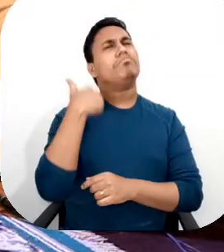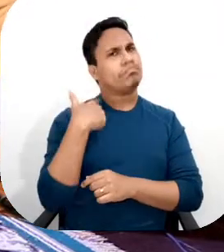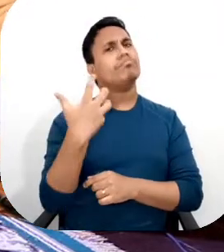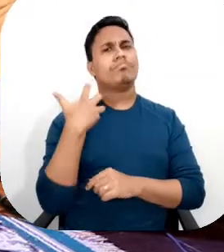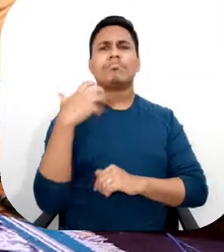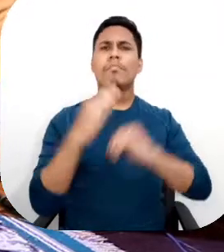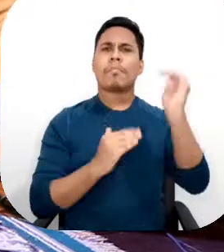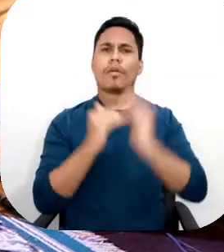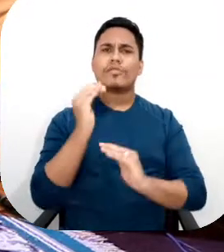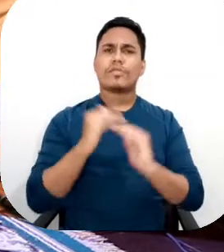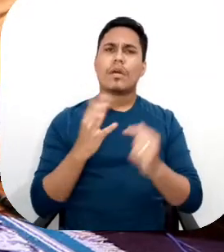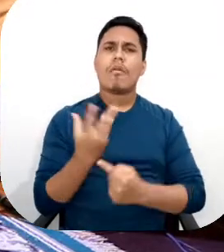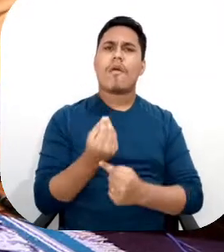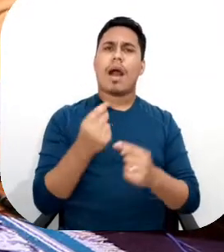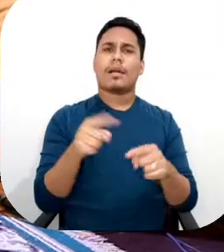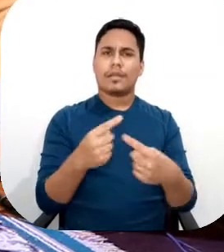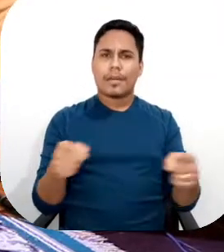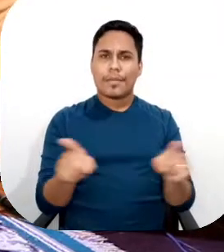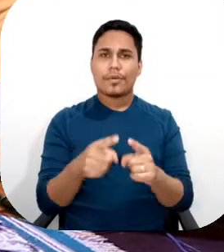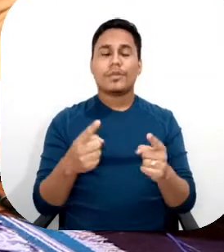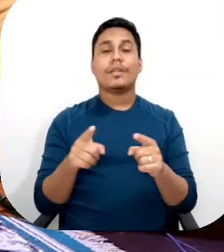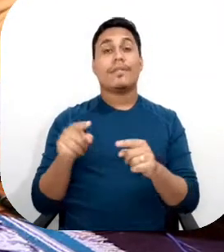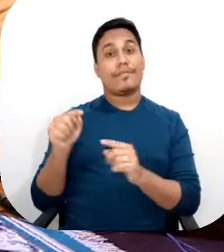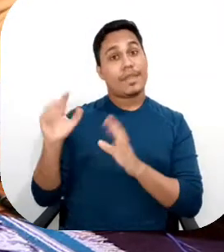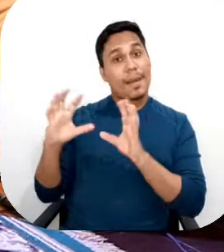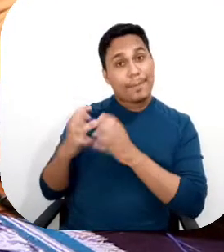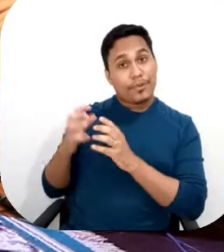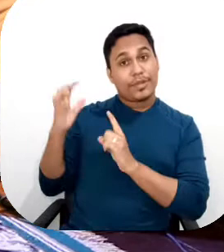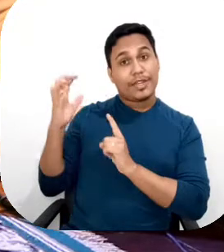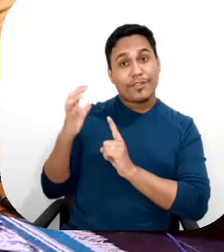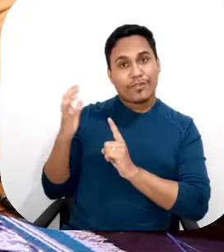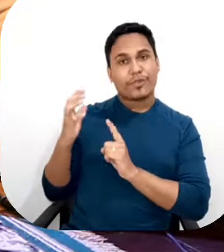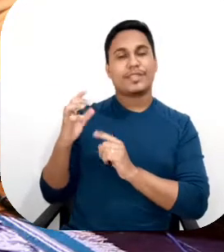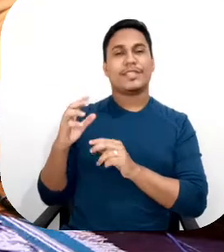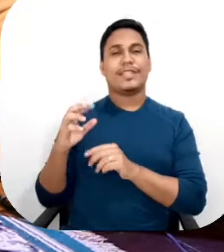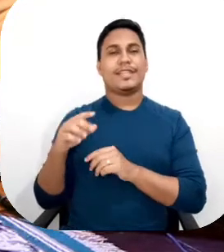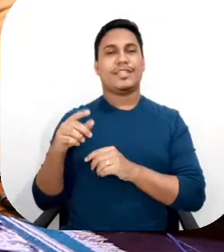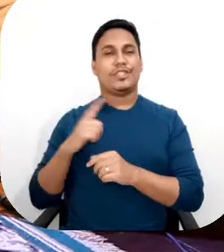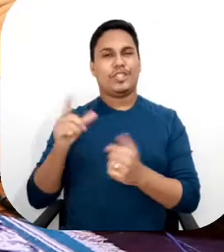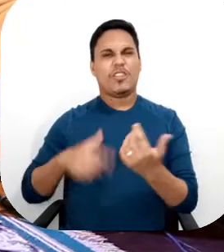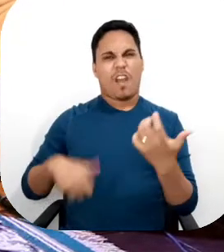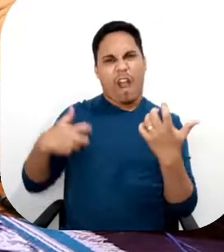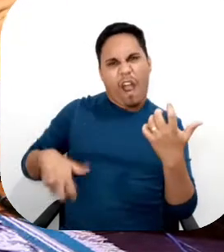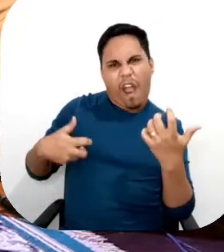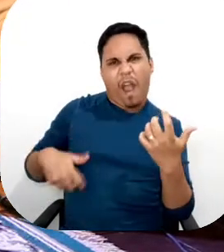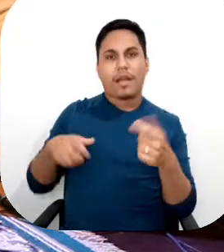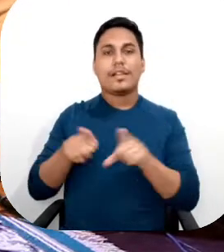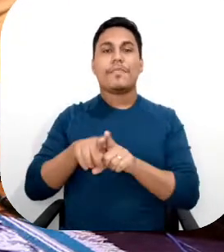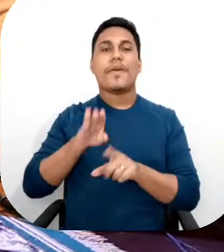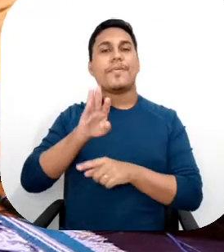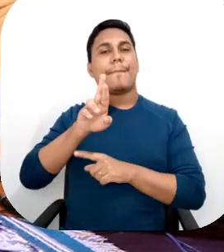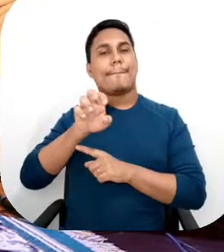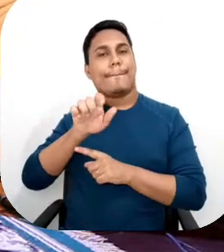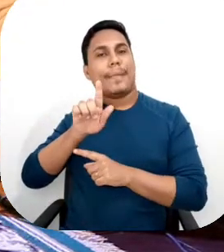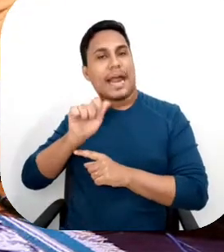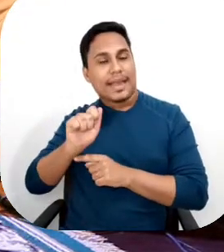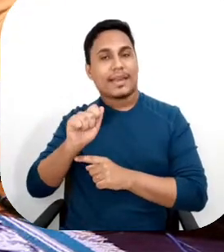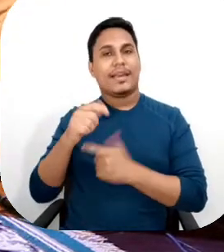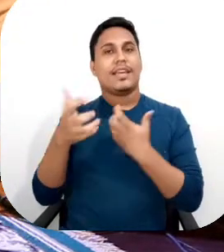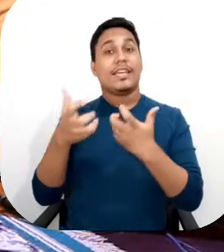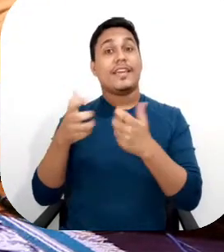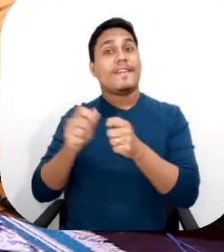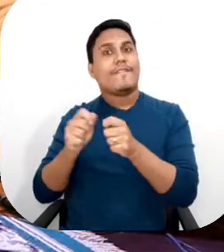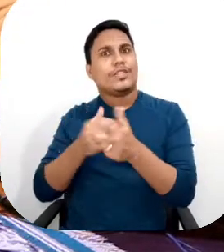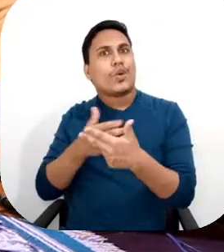isso profissionalmente. E nas influências da Luiz e a Casa dos 30, a gente não tinha muita influência do rock, do brega, que a gente queria fazer uma coisa experimental. Na